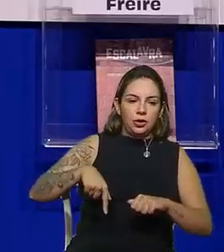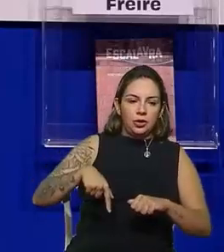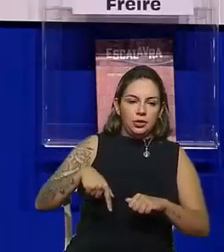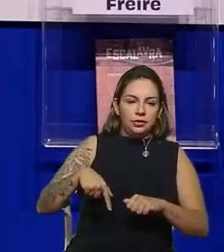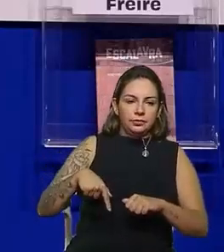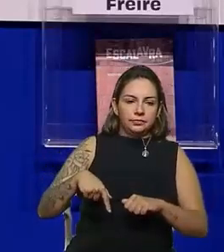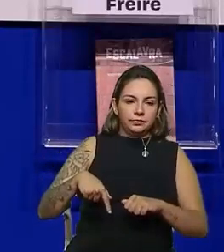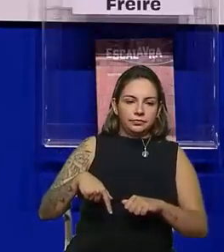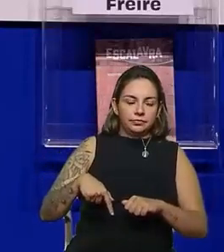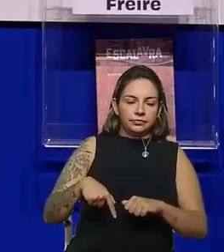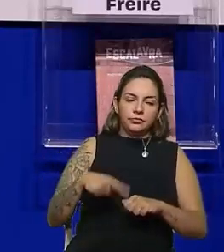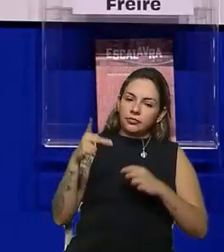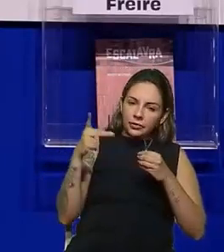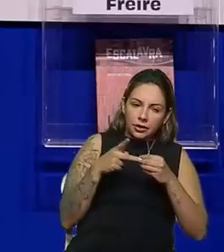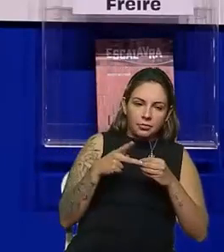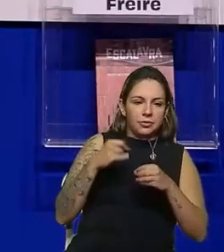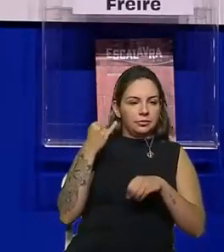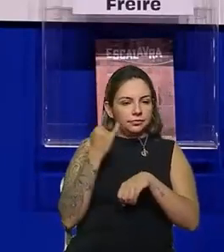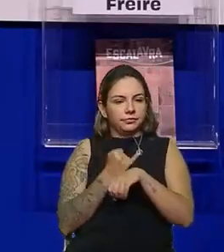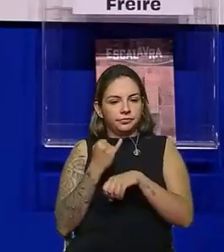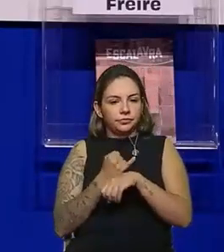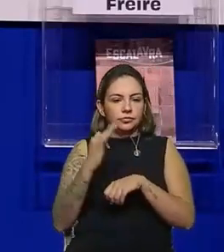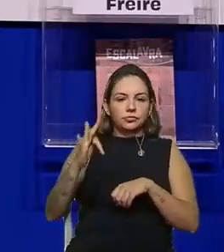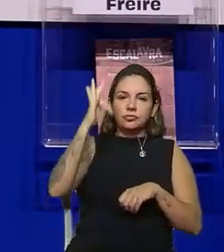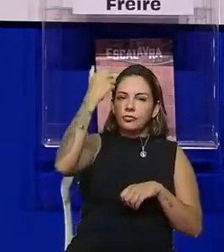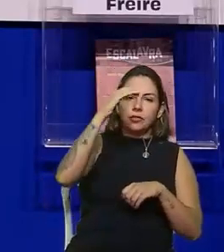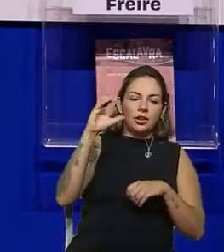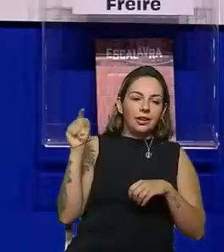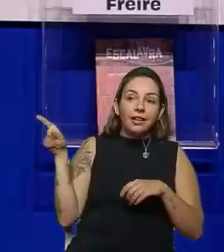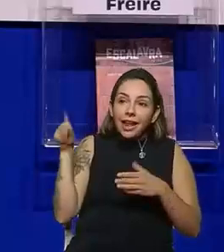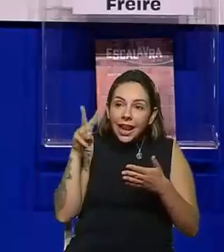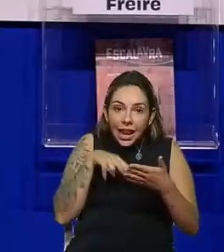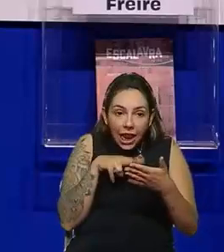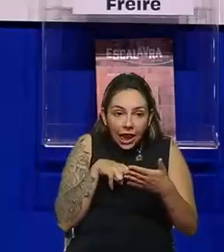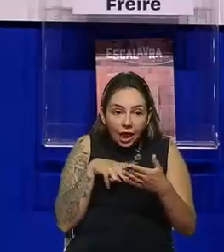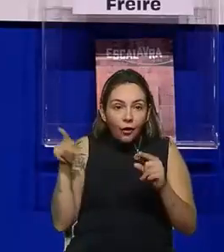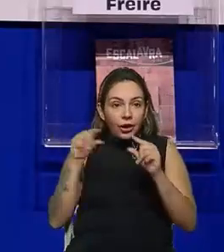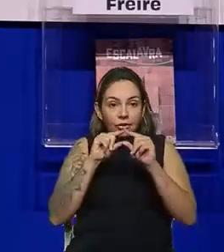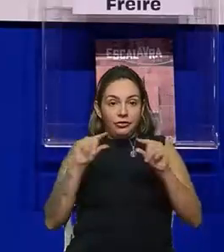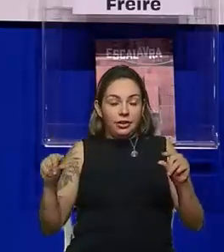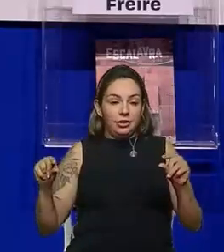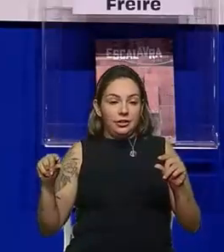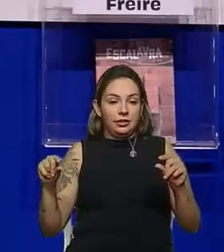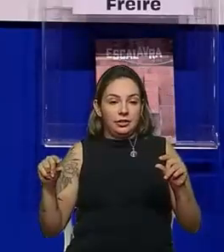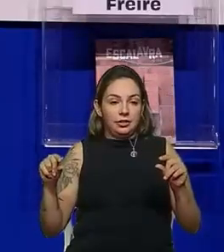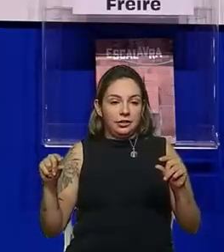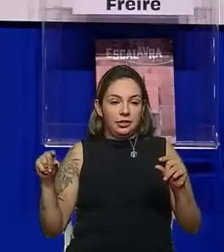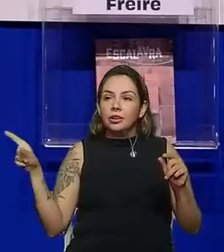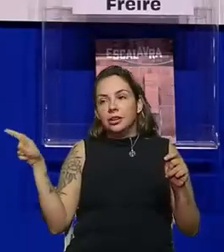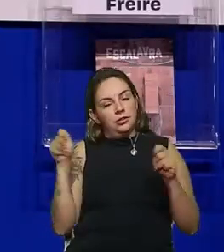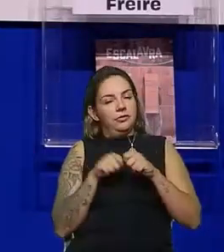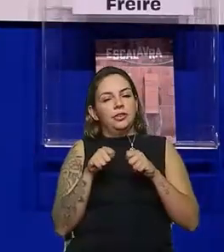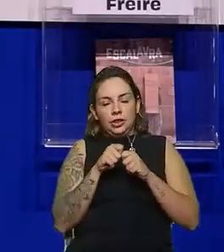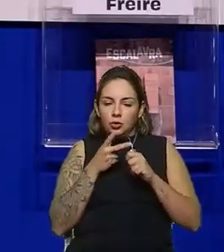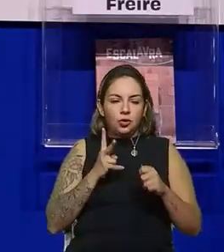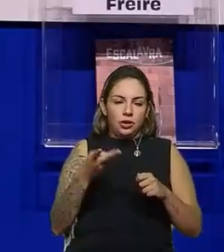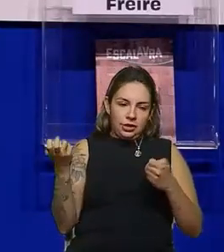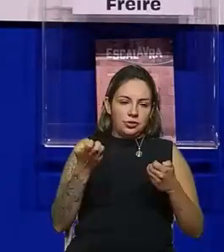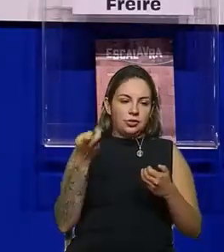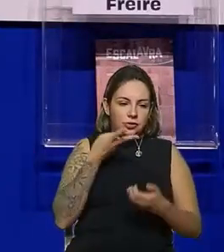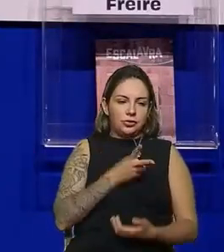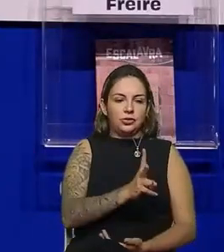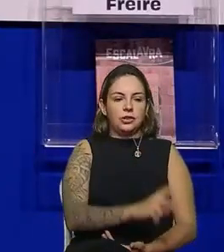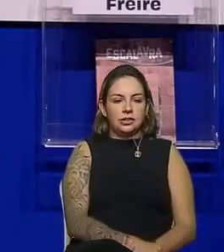diversas, esta pedra de ferro, futuro aço. Então, se ele leu este verso no poema, é claro que ele quis